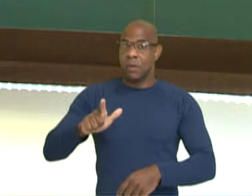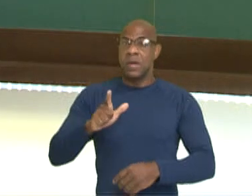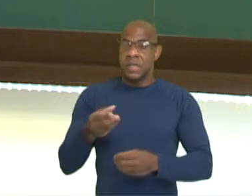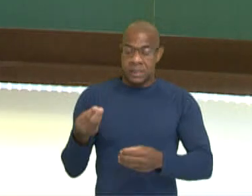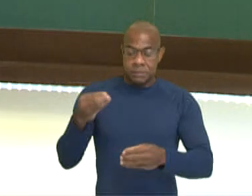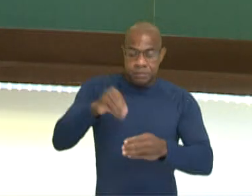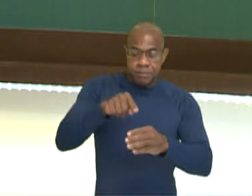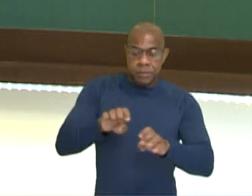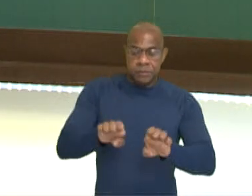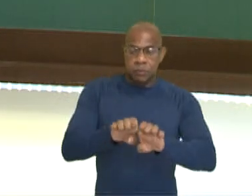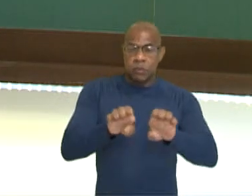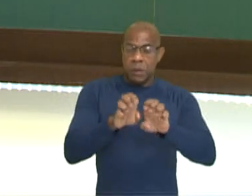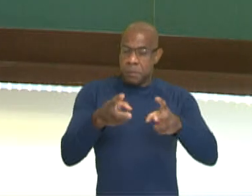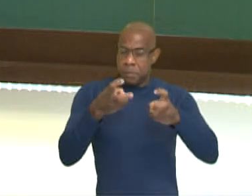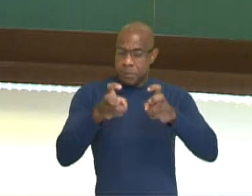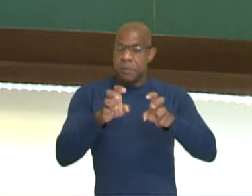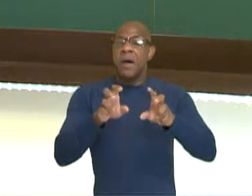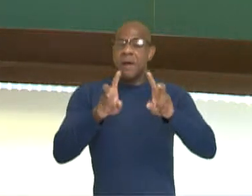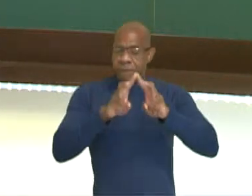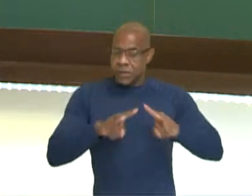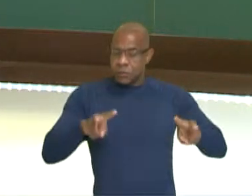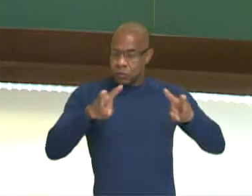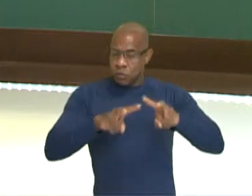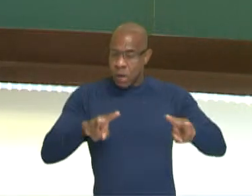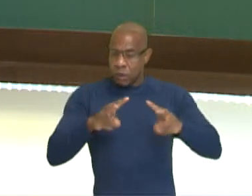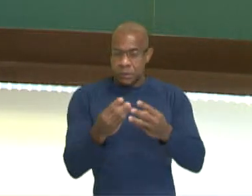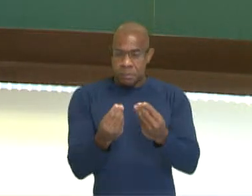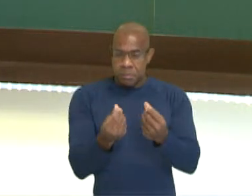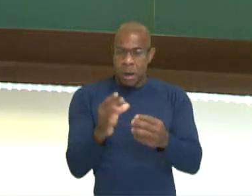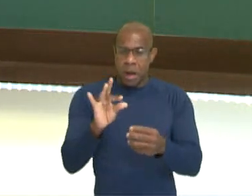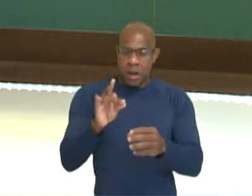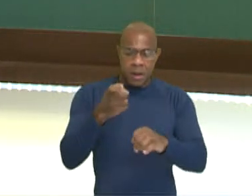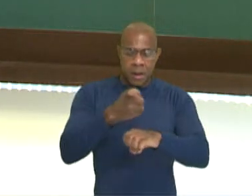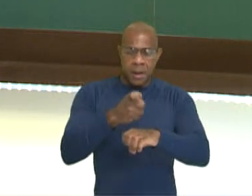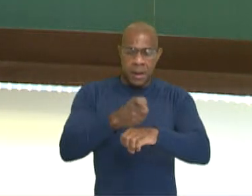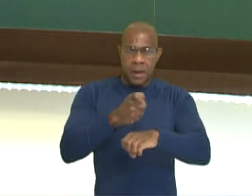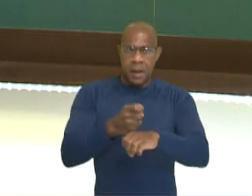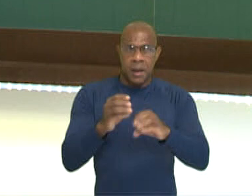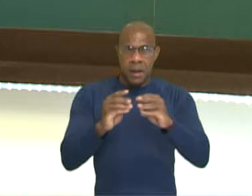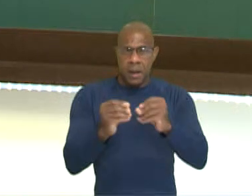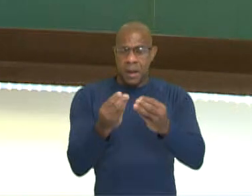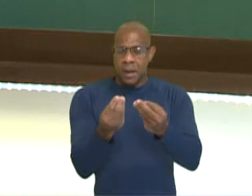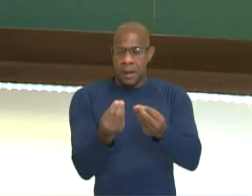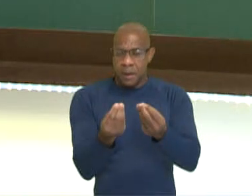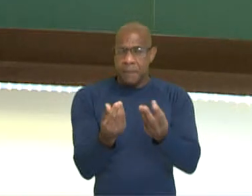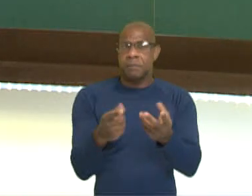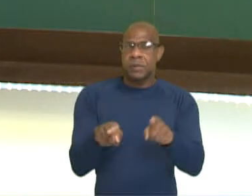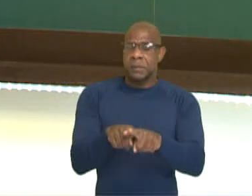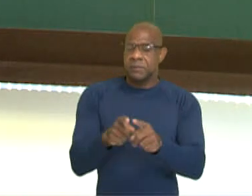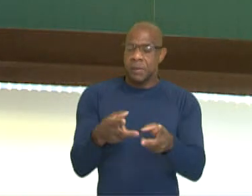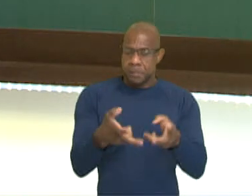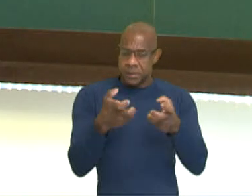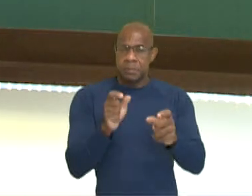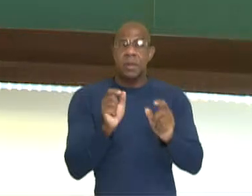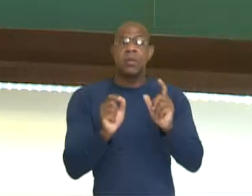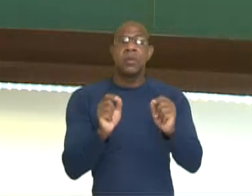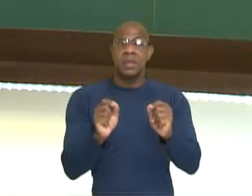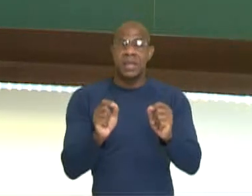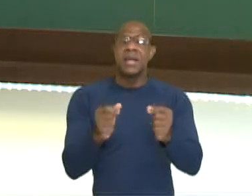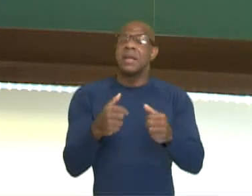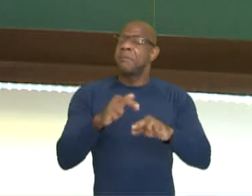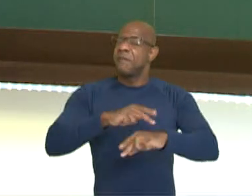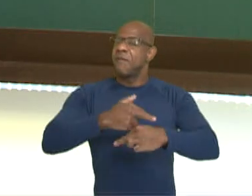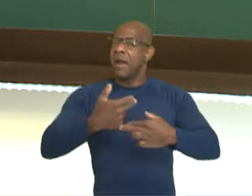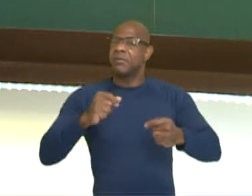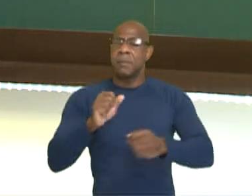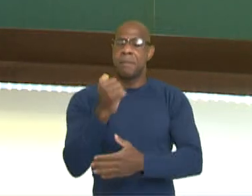estruturação visual e uma estrutura de textura também. E isso, logicamente, vai ser reflexo nas mais